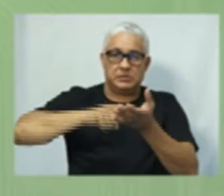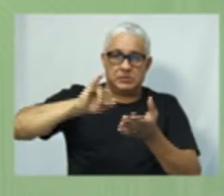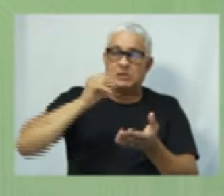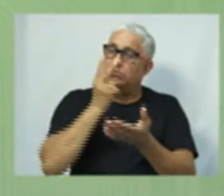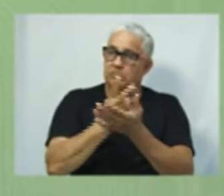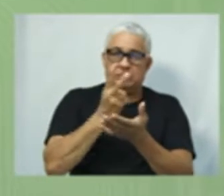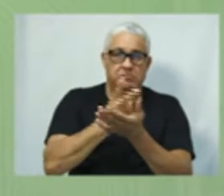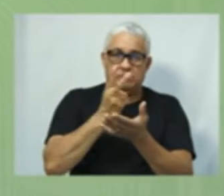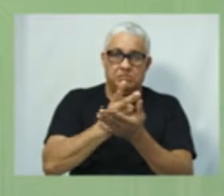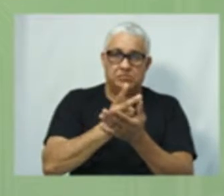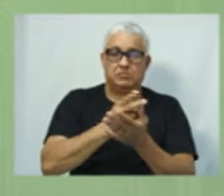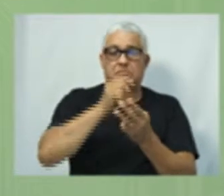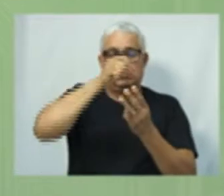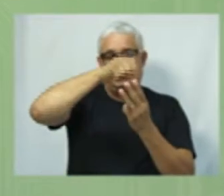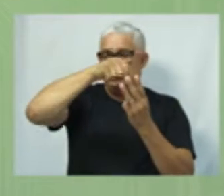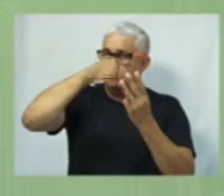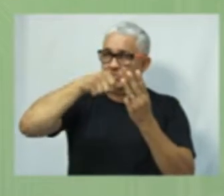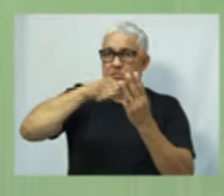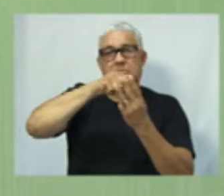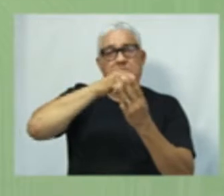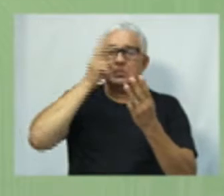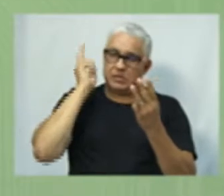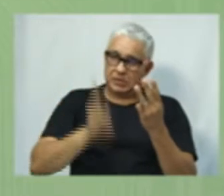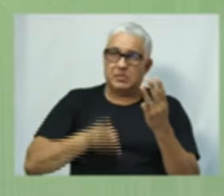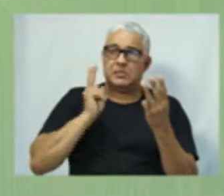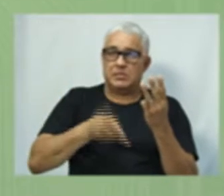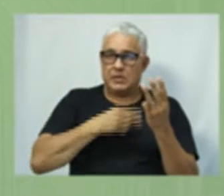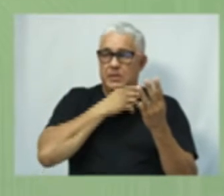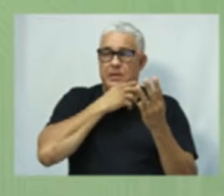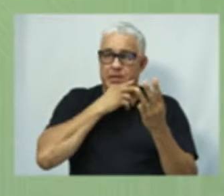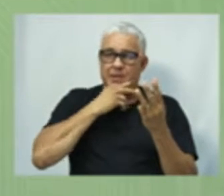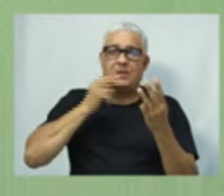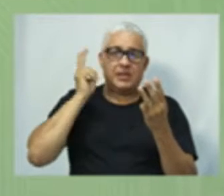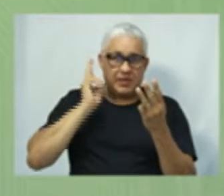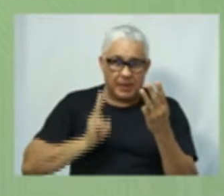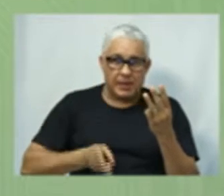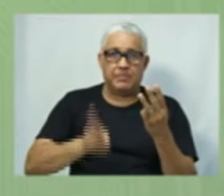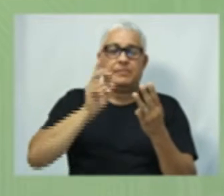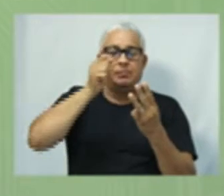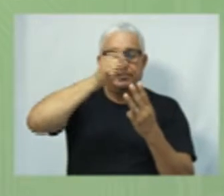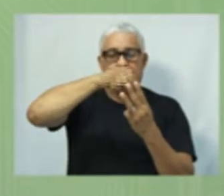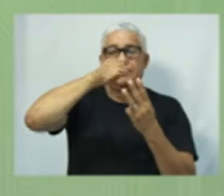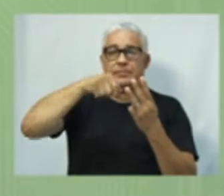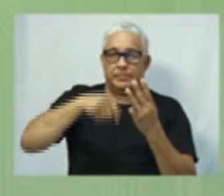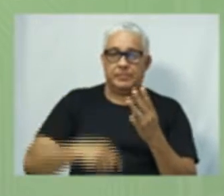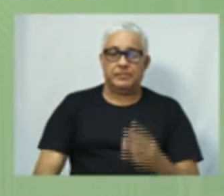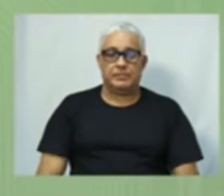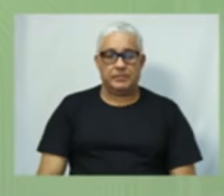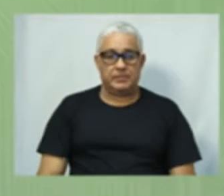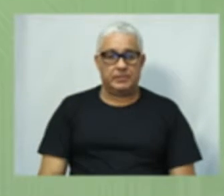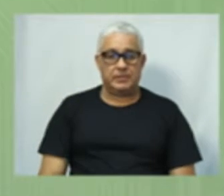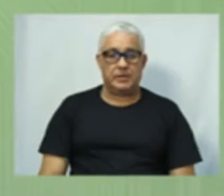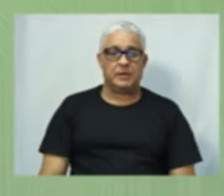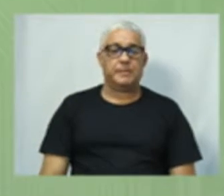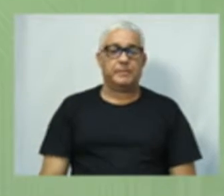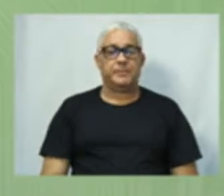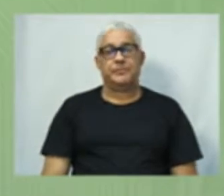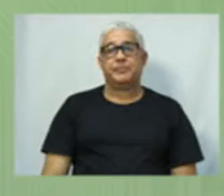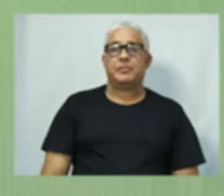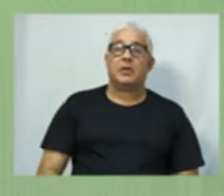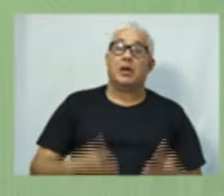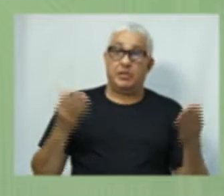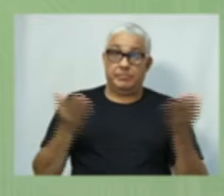mesma periodicidade. Que periodicidade é, aluno? Qual é a periodicidade dos dois? É trimestre.